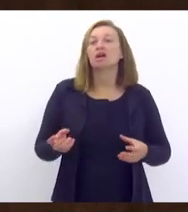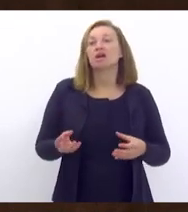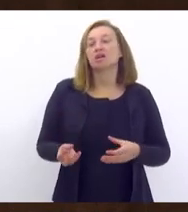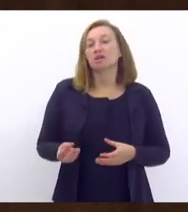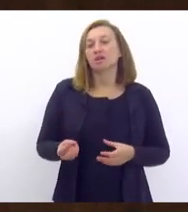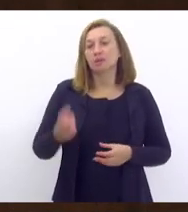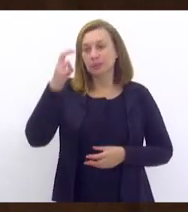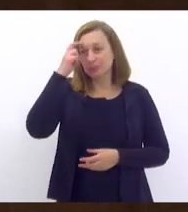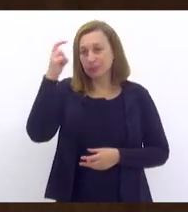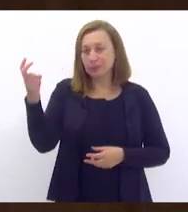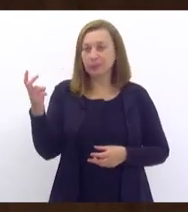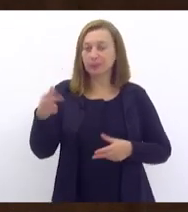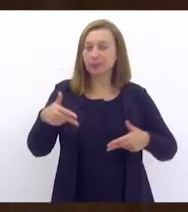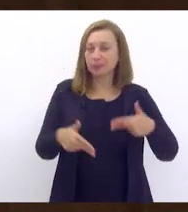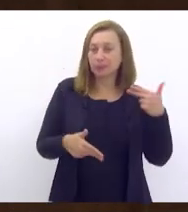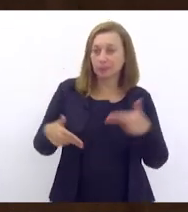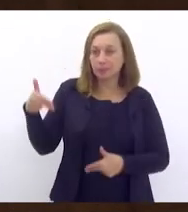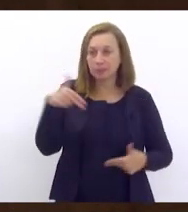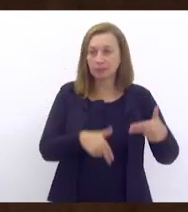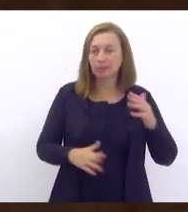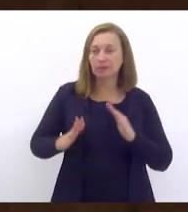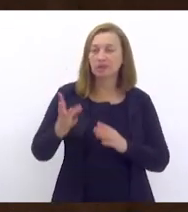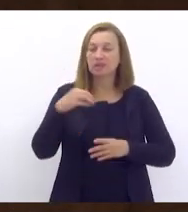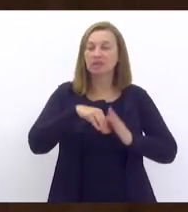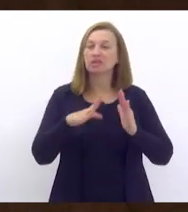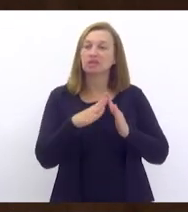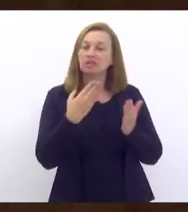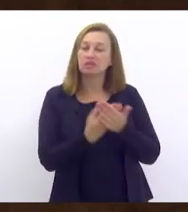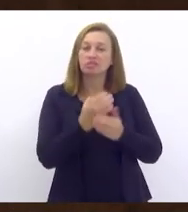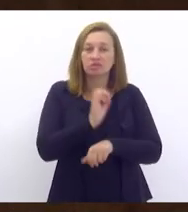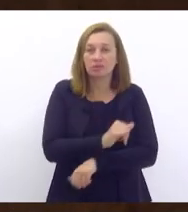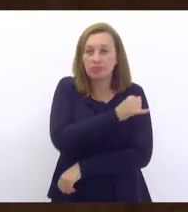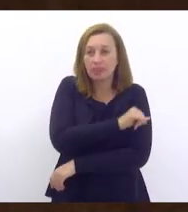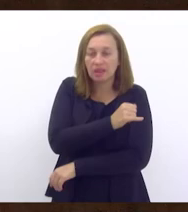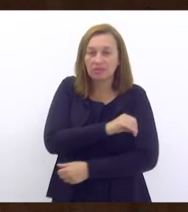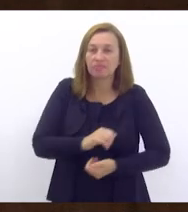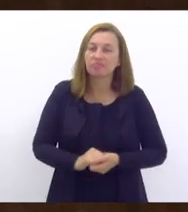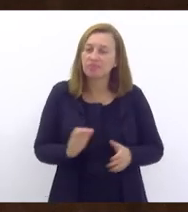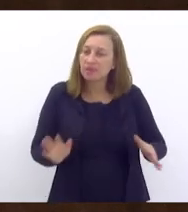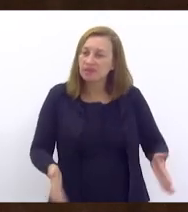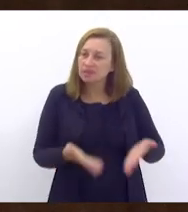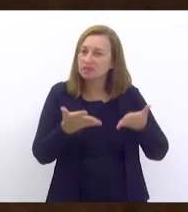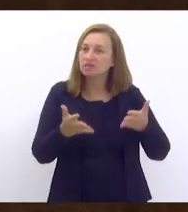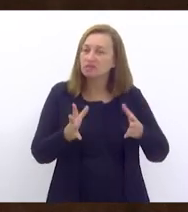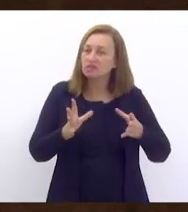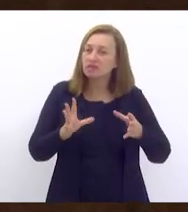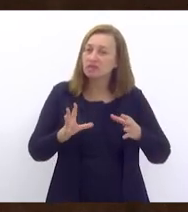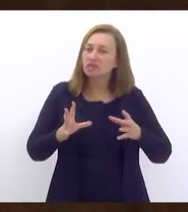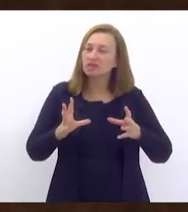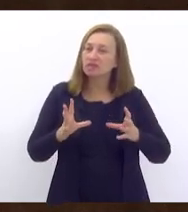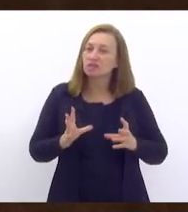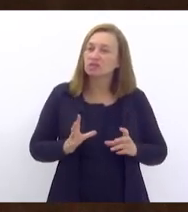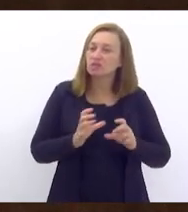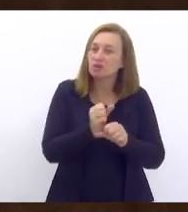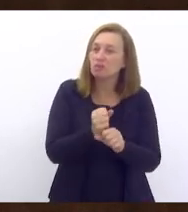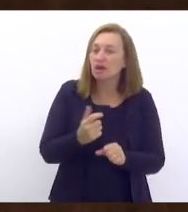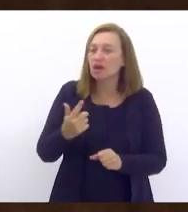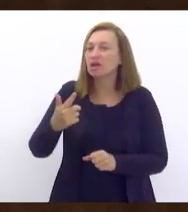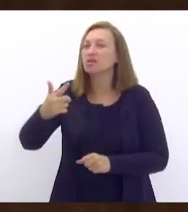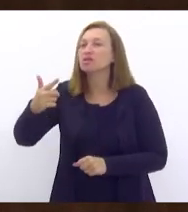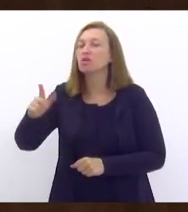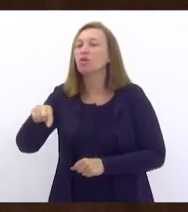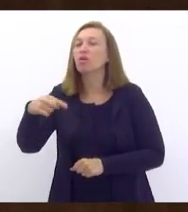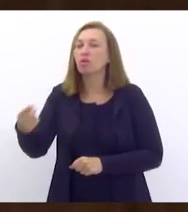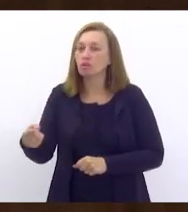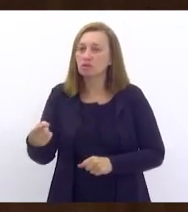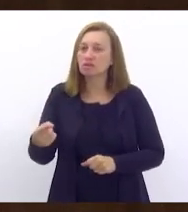escolas do Estado do Rio de Janeiro. Certamente, essa iniciativa vai se somar a tantas outras